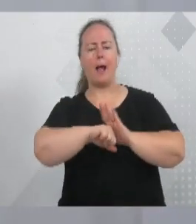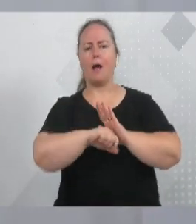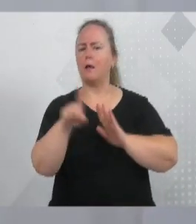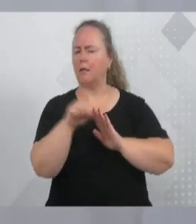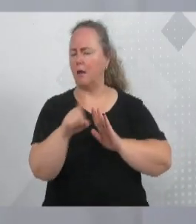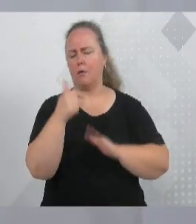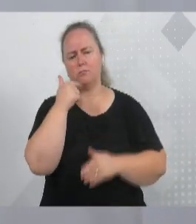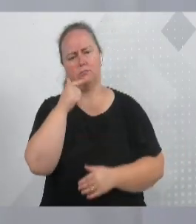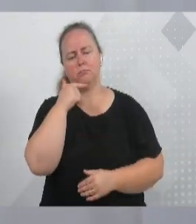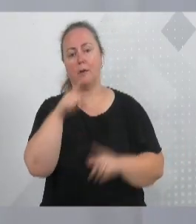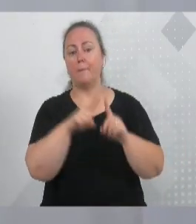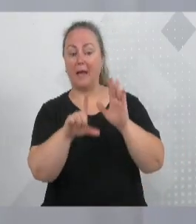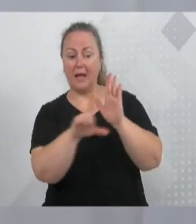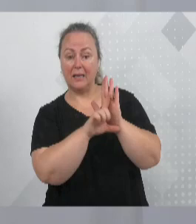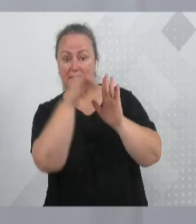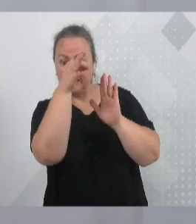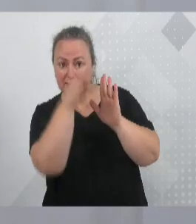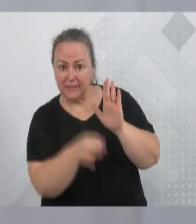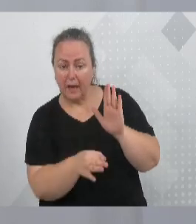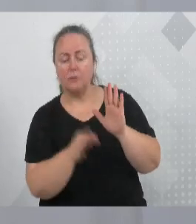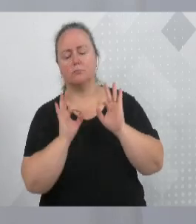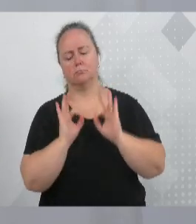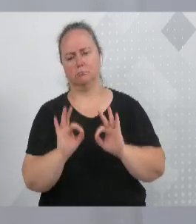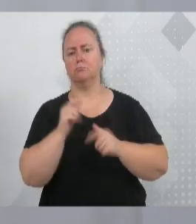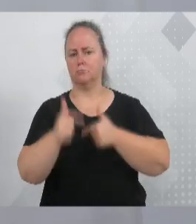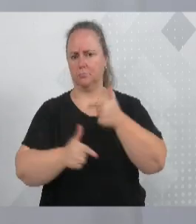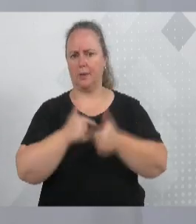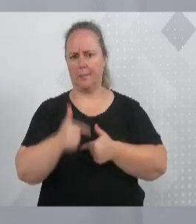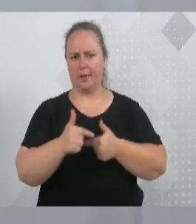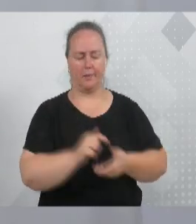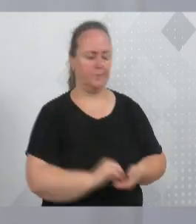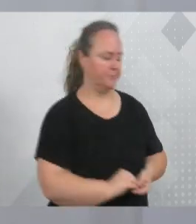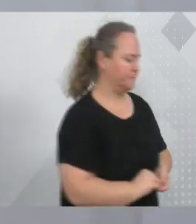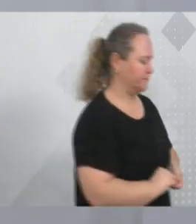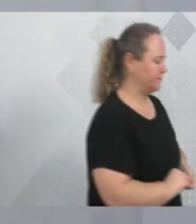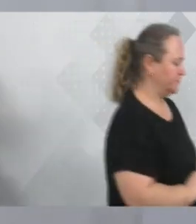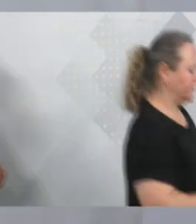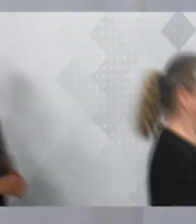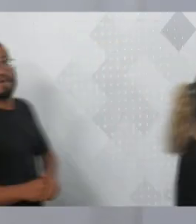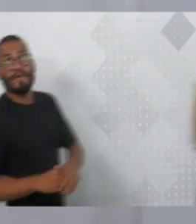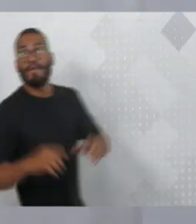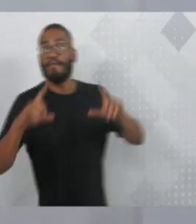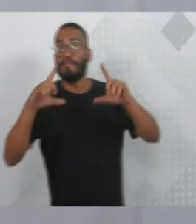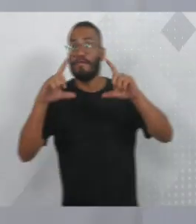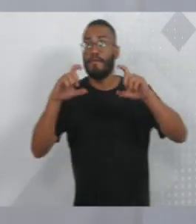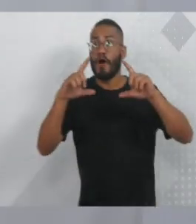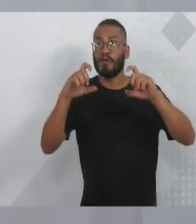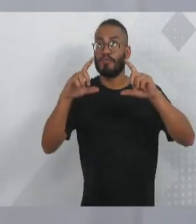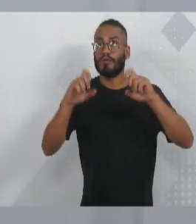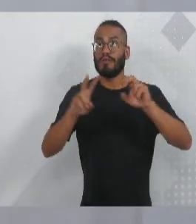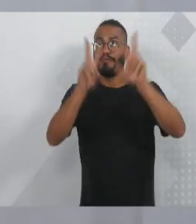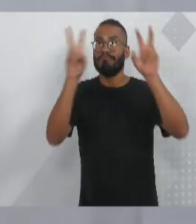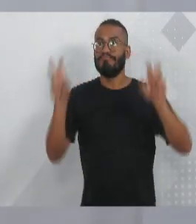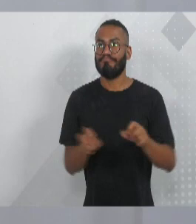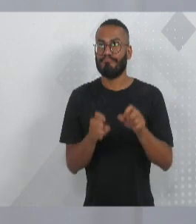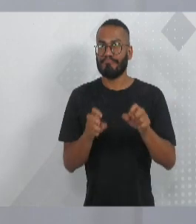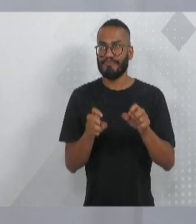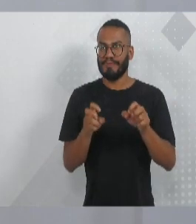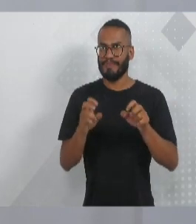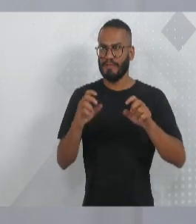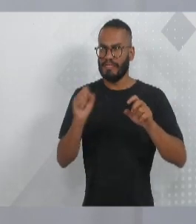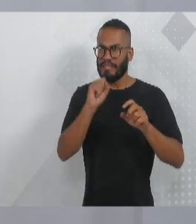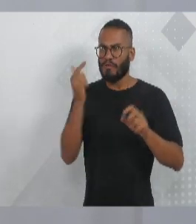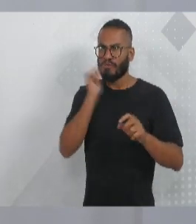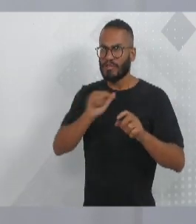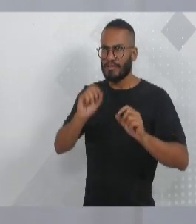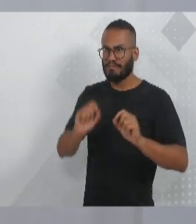encaminhar mas dentro da legalidade a gente vai fazer com certeza seguindo a próxima foto também é circuito categoria de base Ari se puder colocar ali a